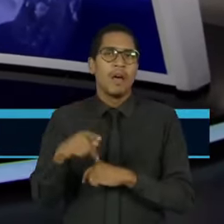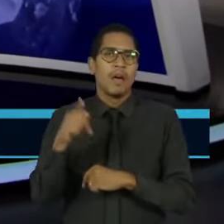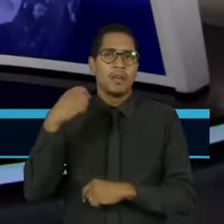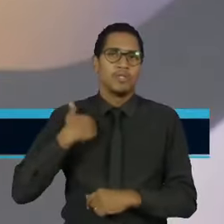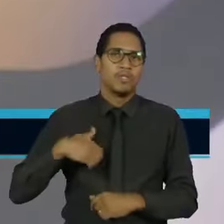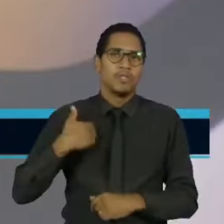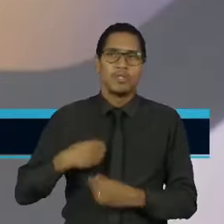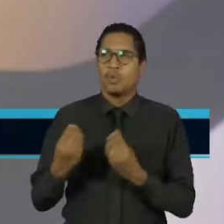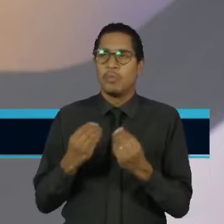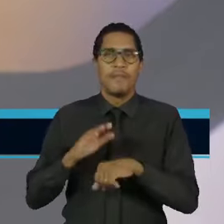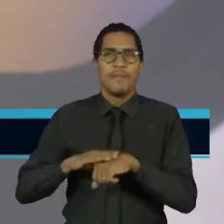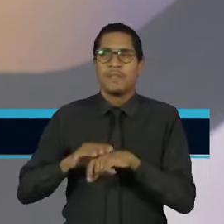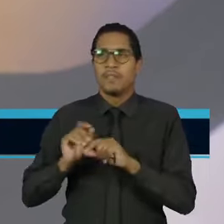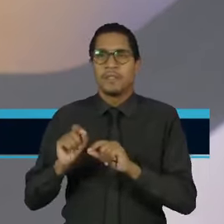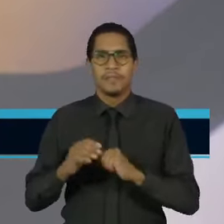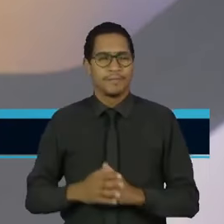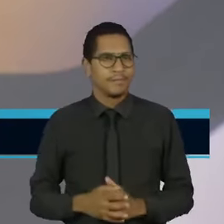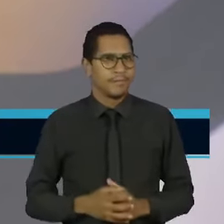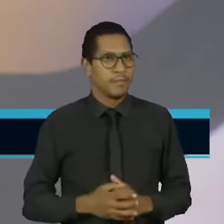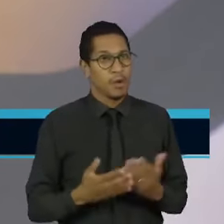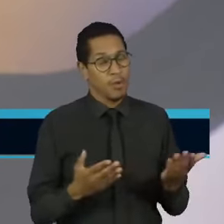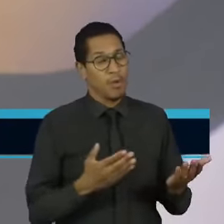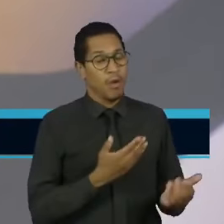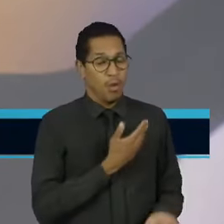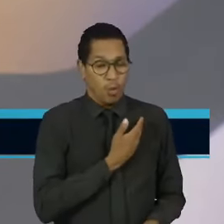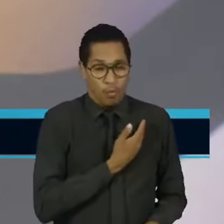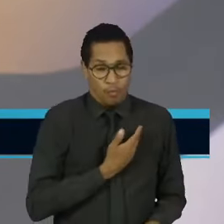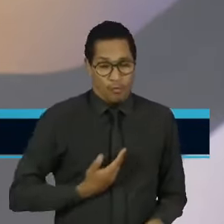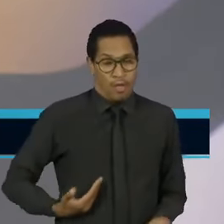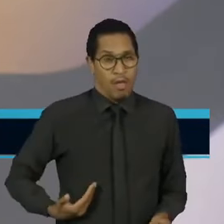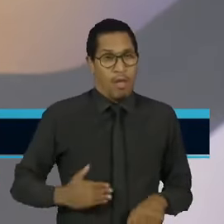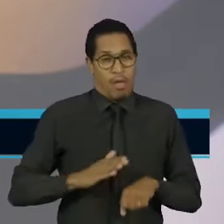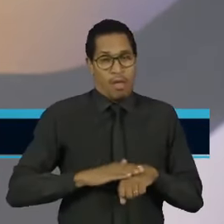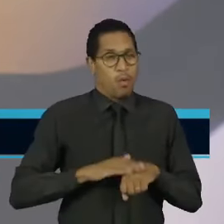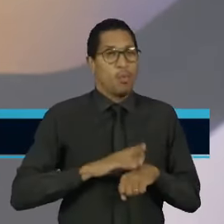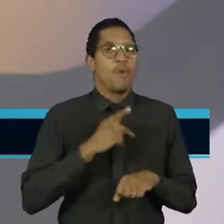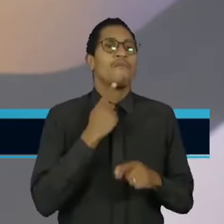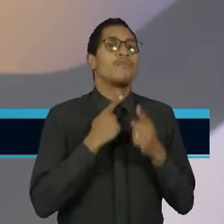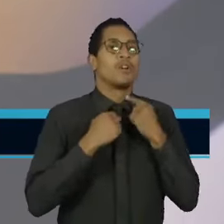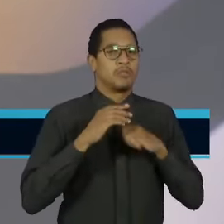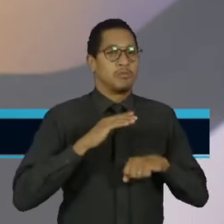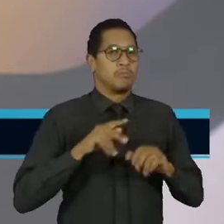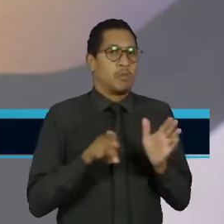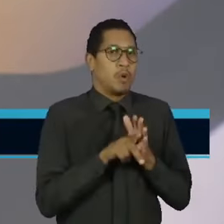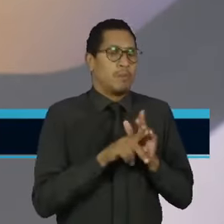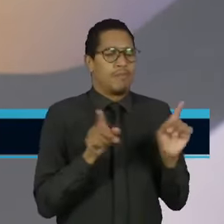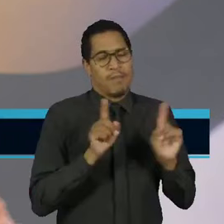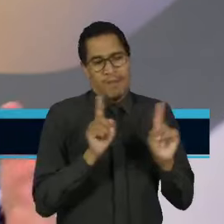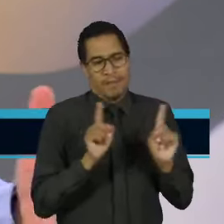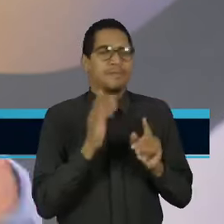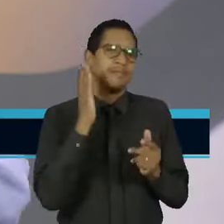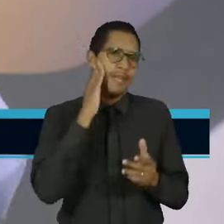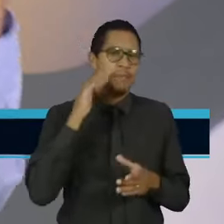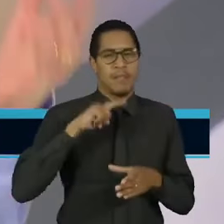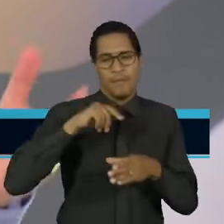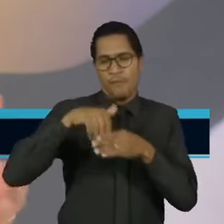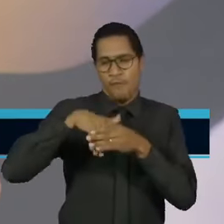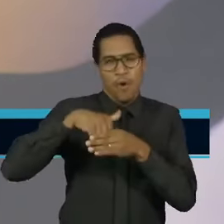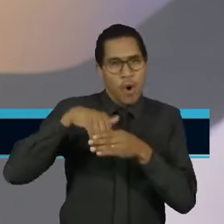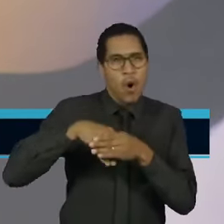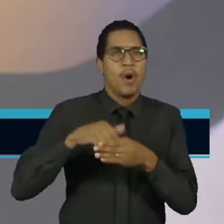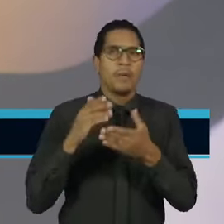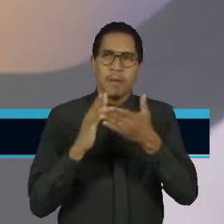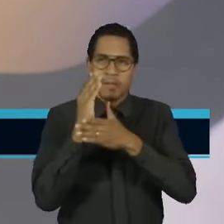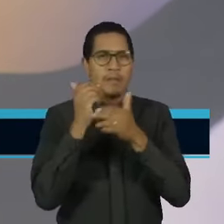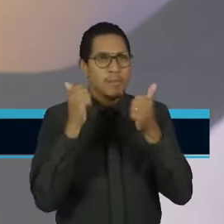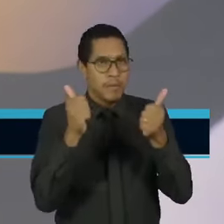Eh quer dizer o governar não é um ato de vontade unilateral por mais votos que se tem obtido na eleição e por mais gritaria que se